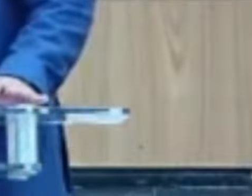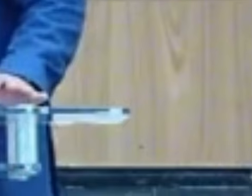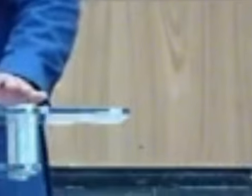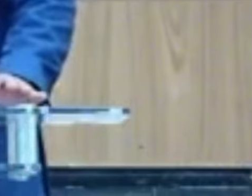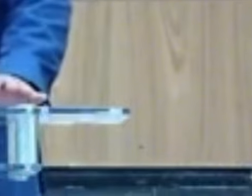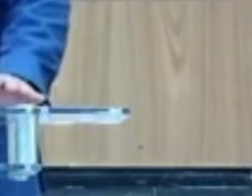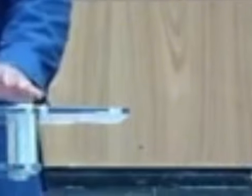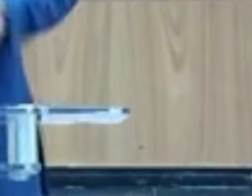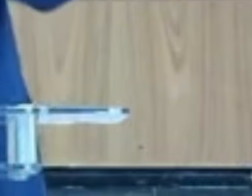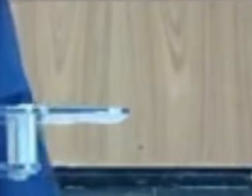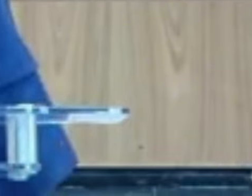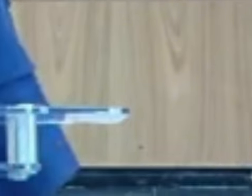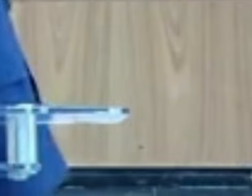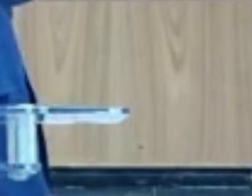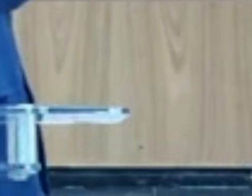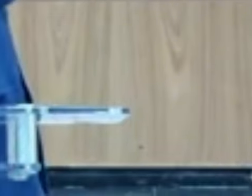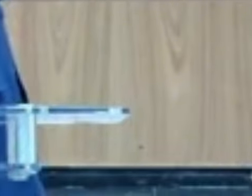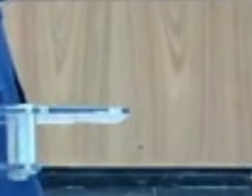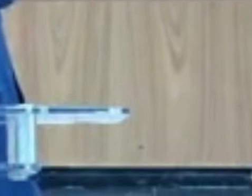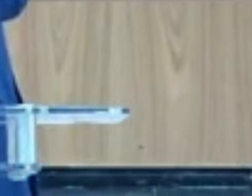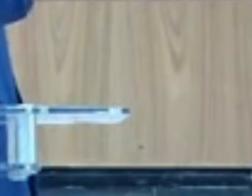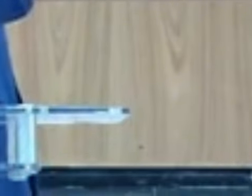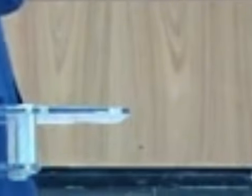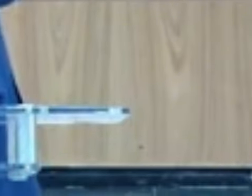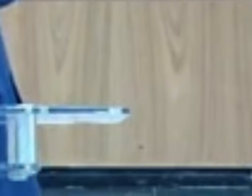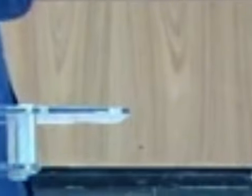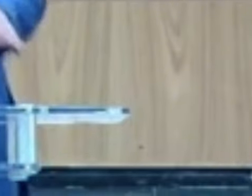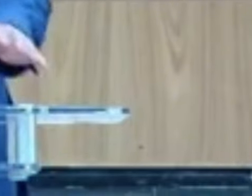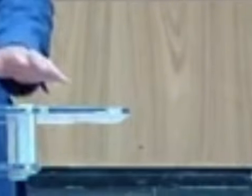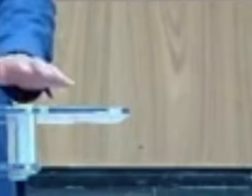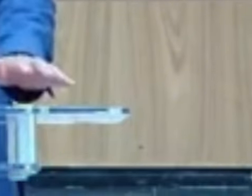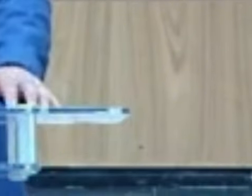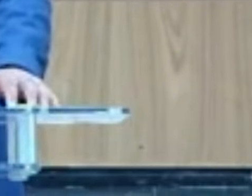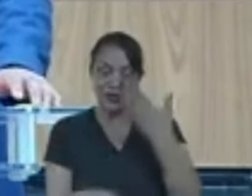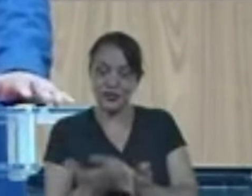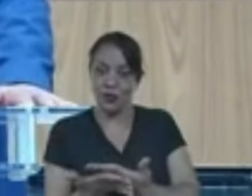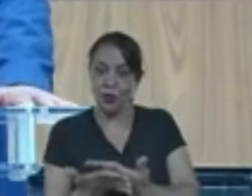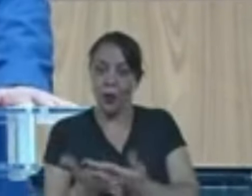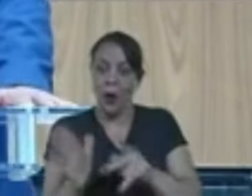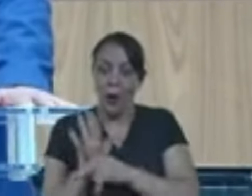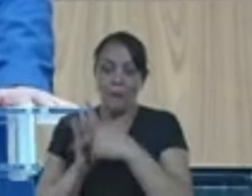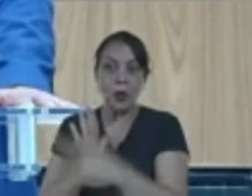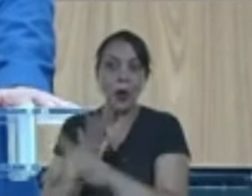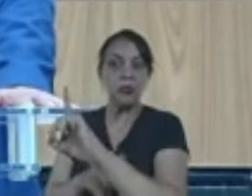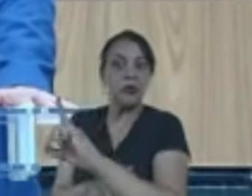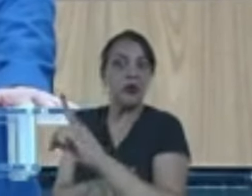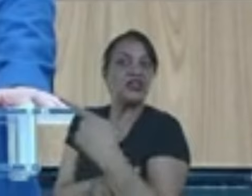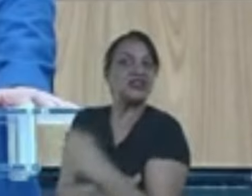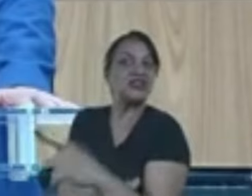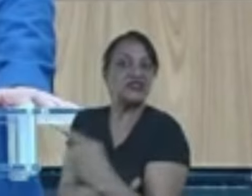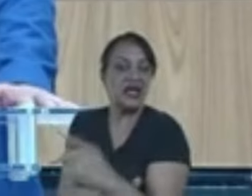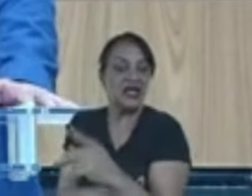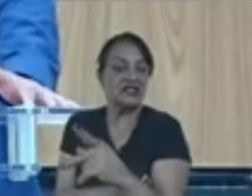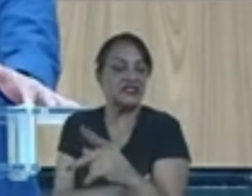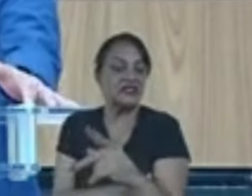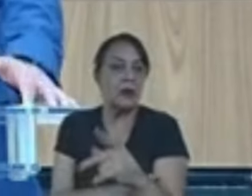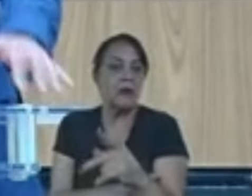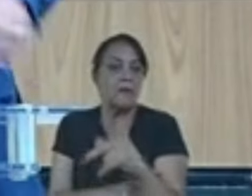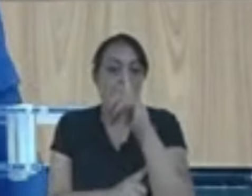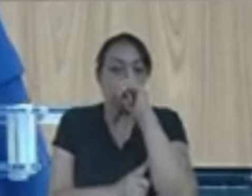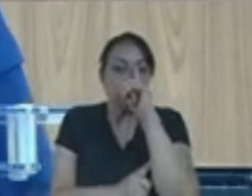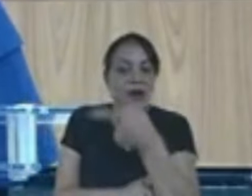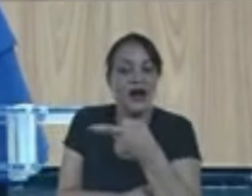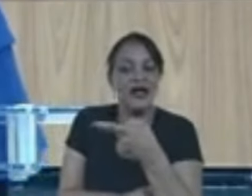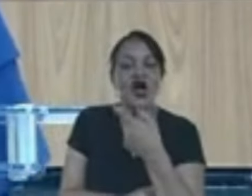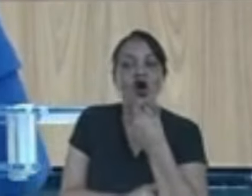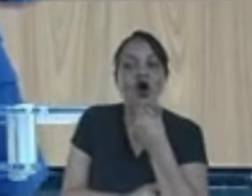Agora, se eles iam acreditar que era Dagom ou se era outro, para Deus não era relevante, porque Deus não estava na hora de ir para estrangeiro. Ele só foi para